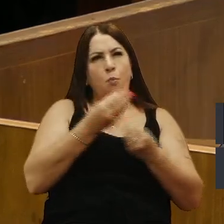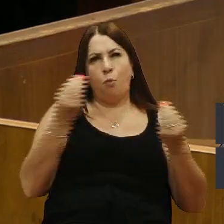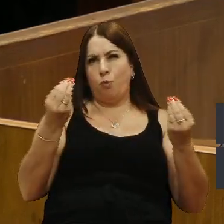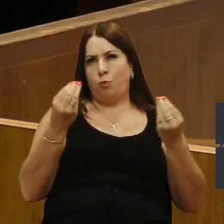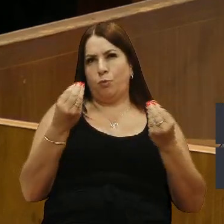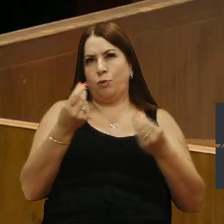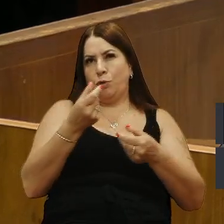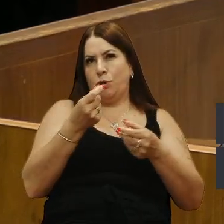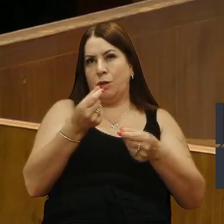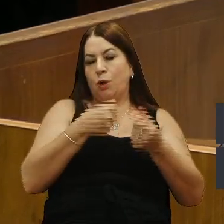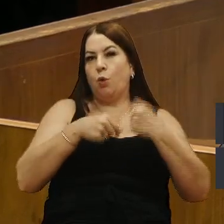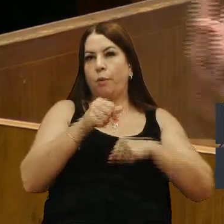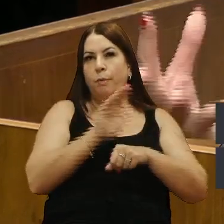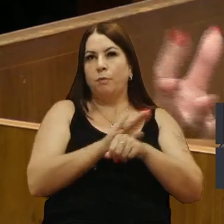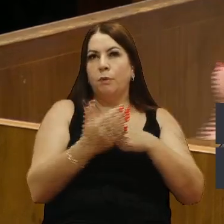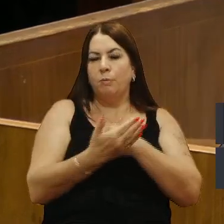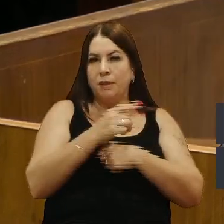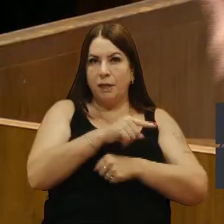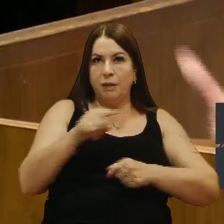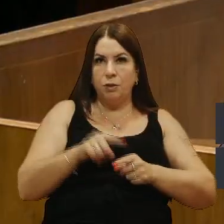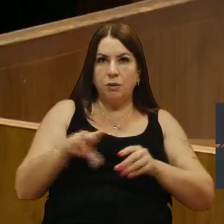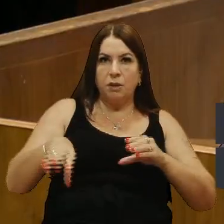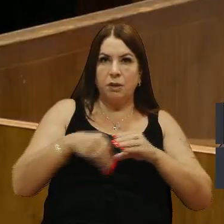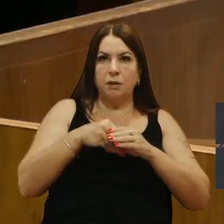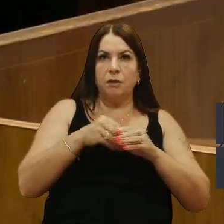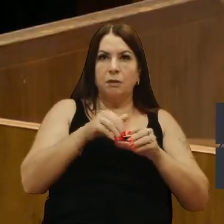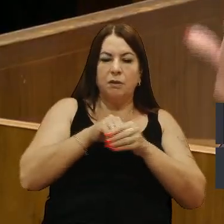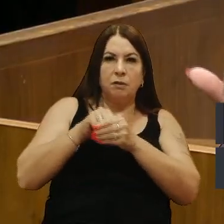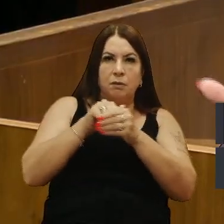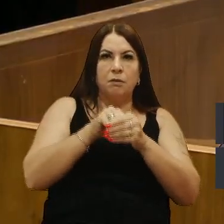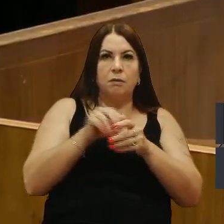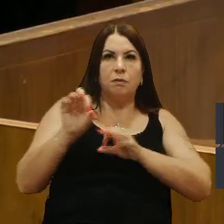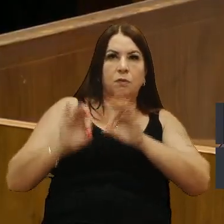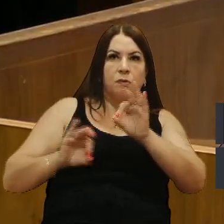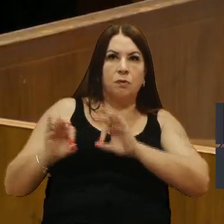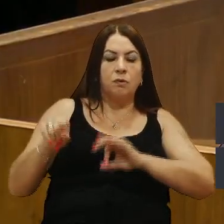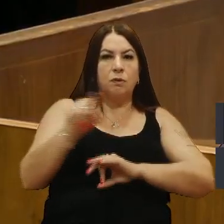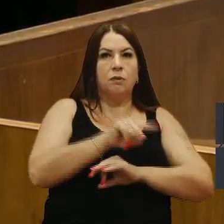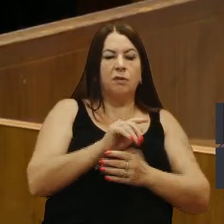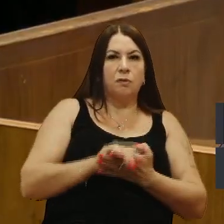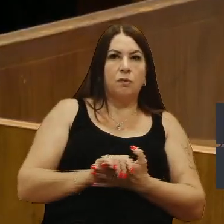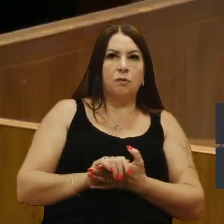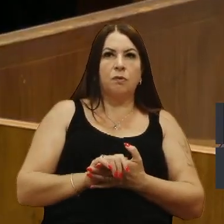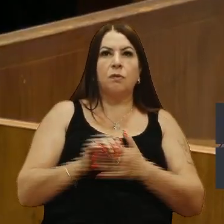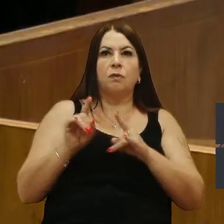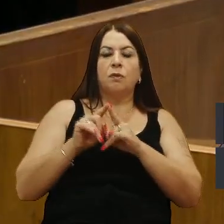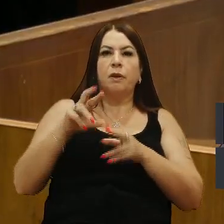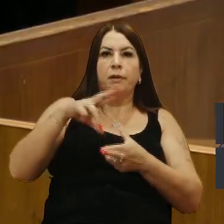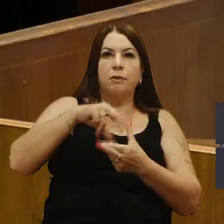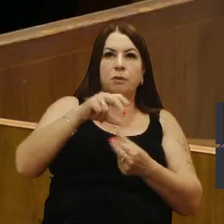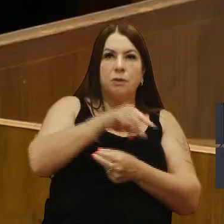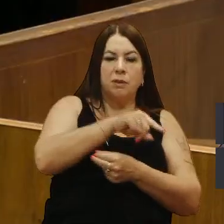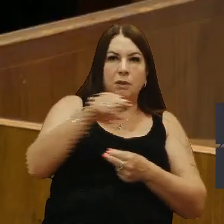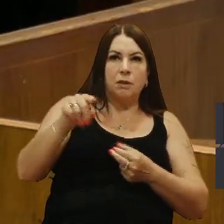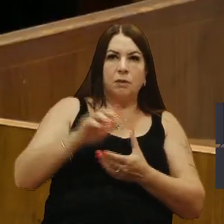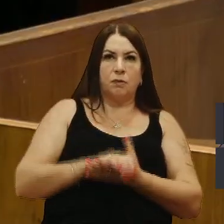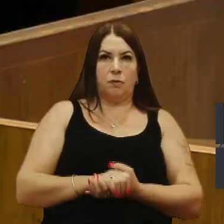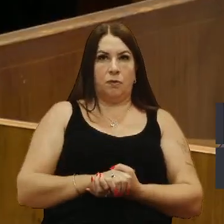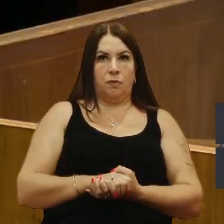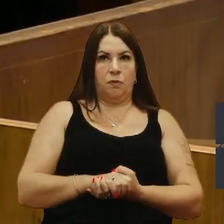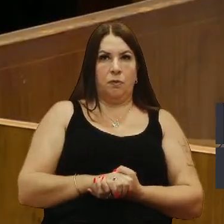de economia solidária. Inclui cooperativas, organizações, as reciclagens também